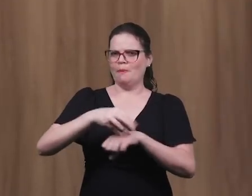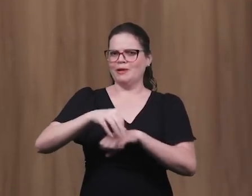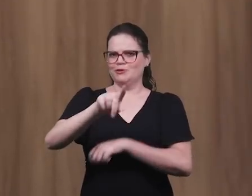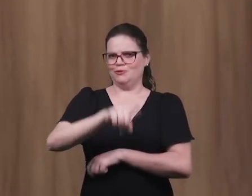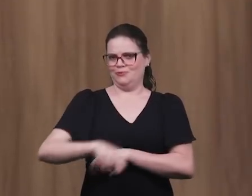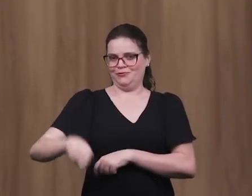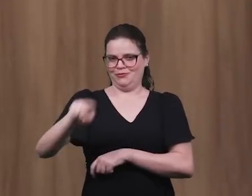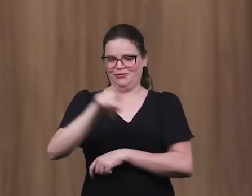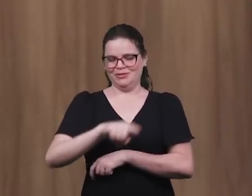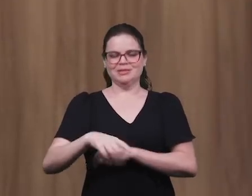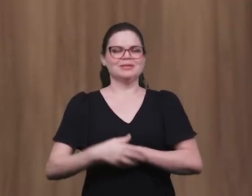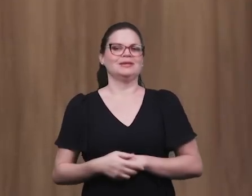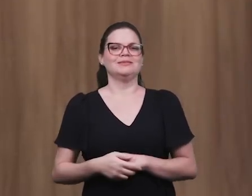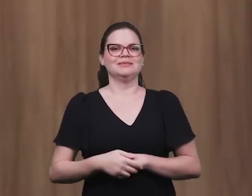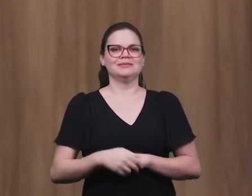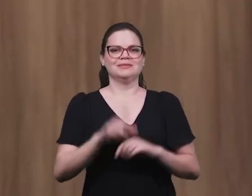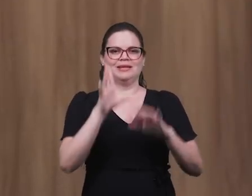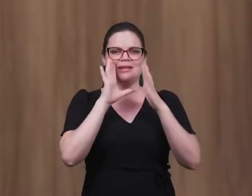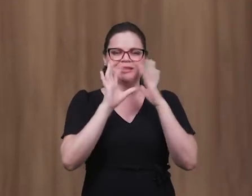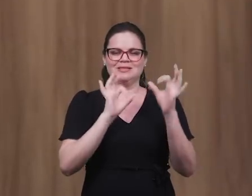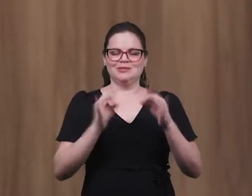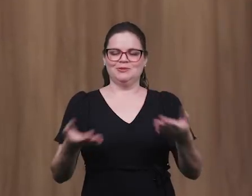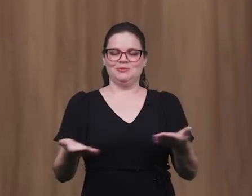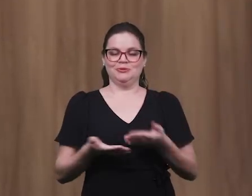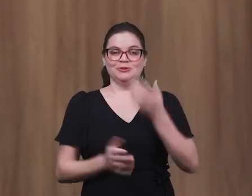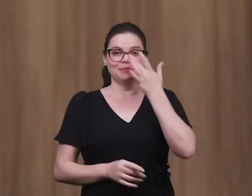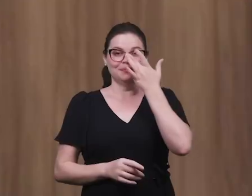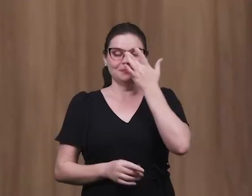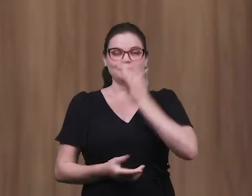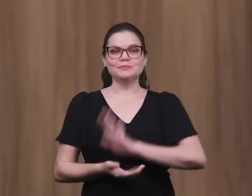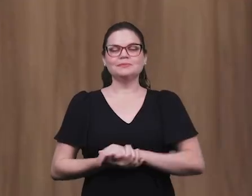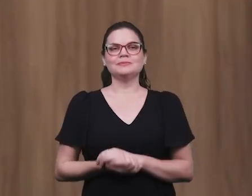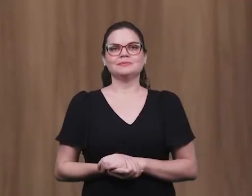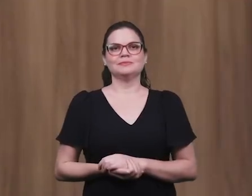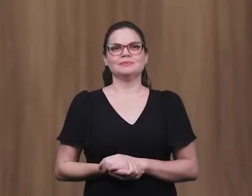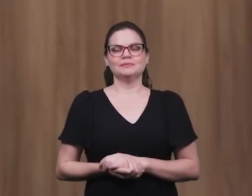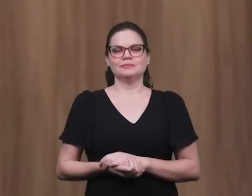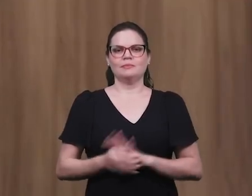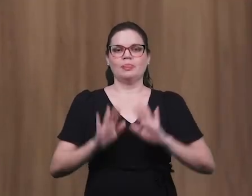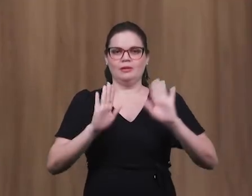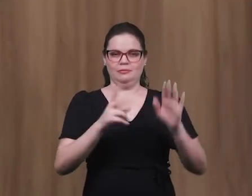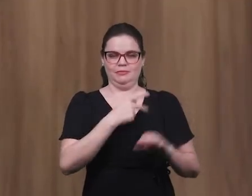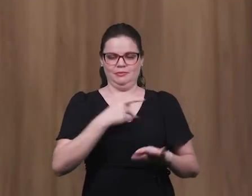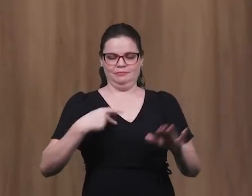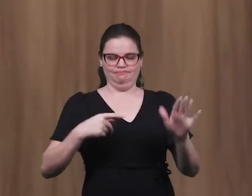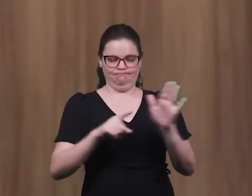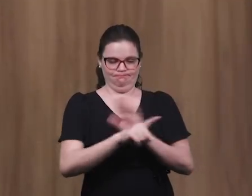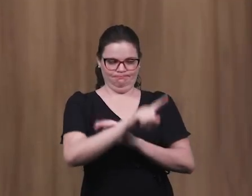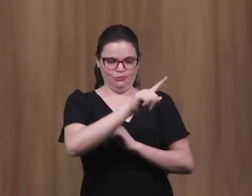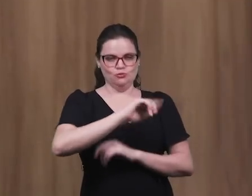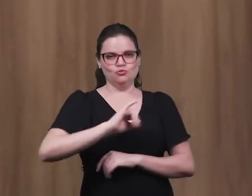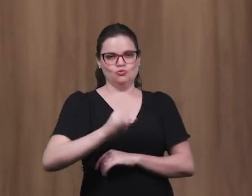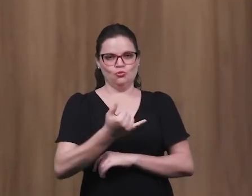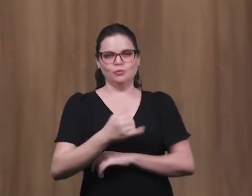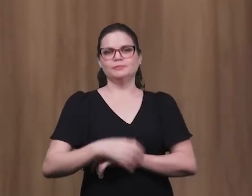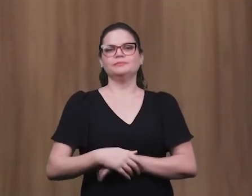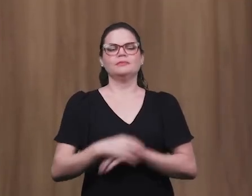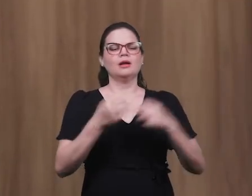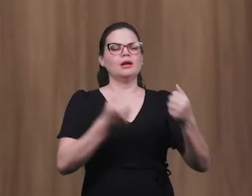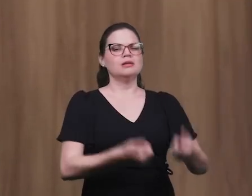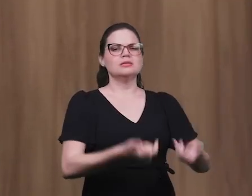com aqueles que estarão conosco neste programa. Mas, João Carlos, fala para nós agora